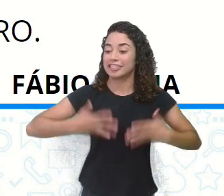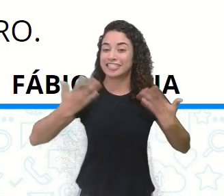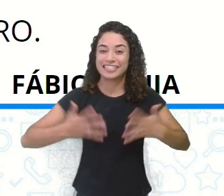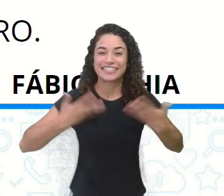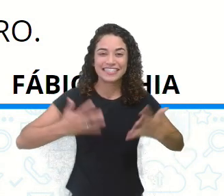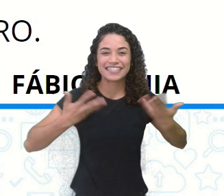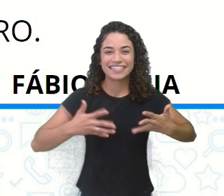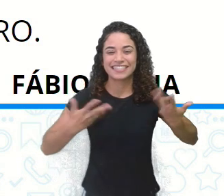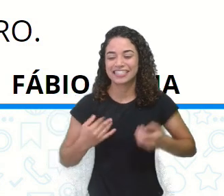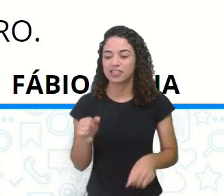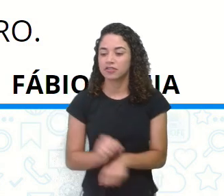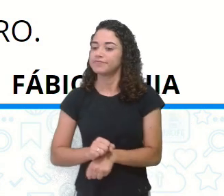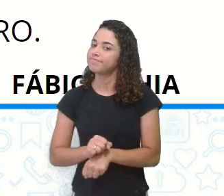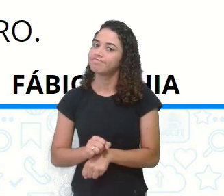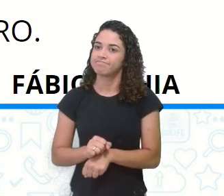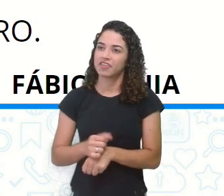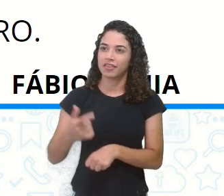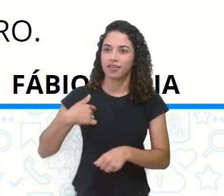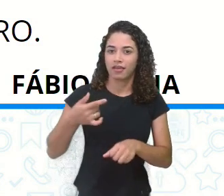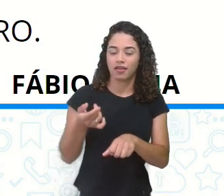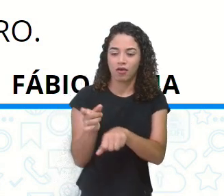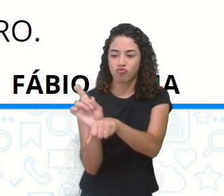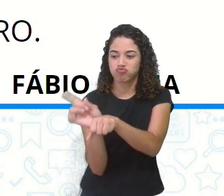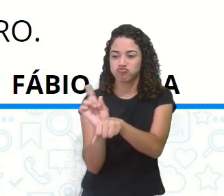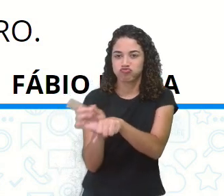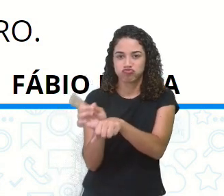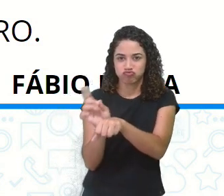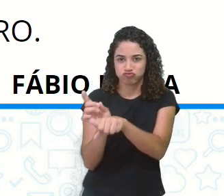uma cauda que é louca